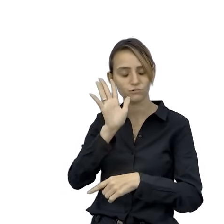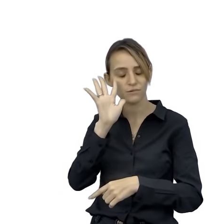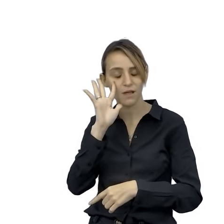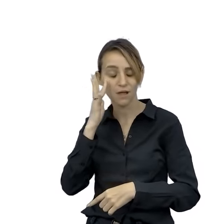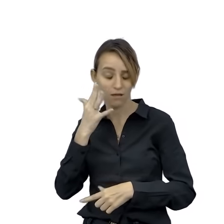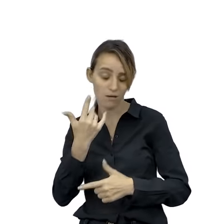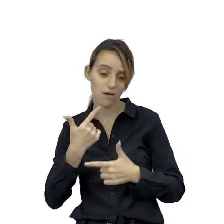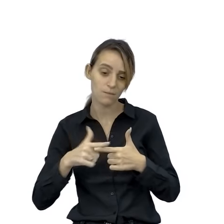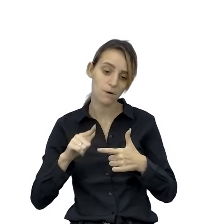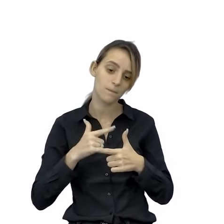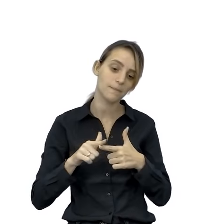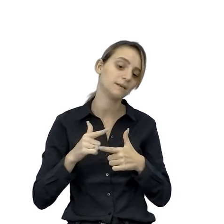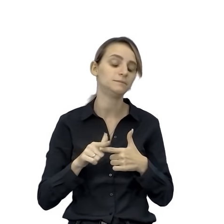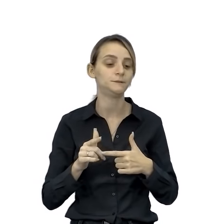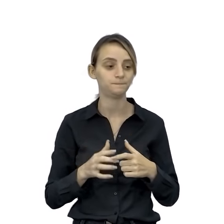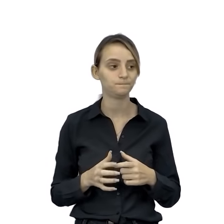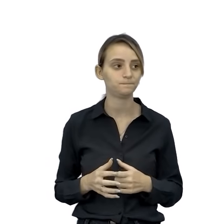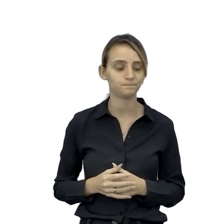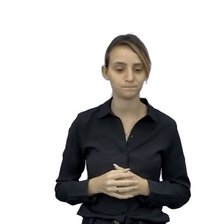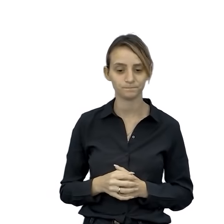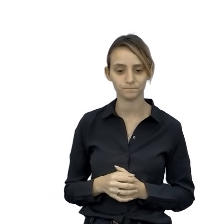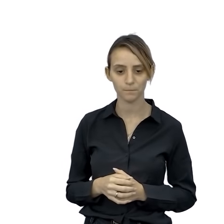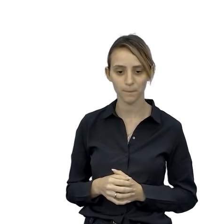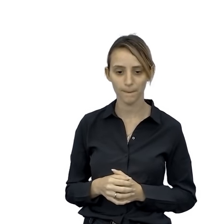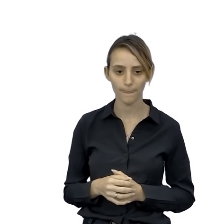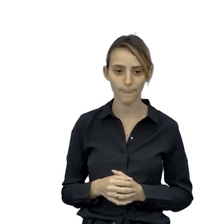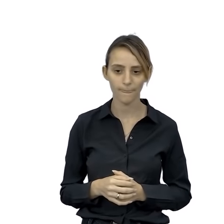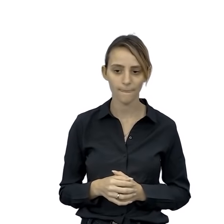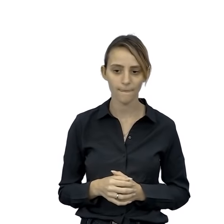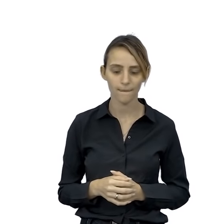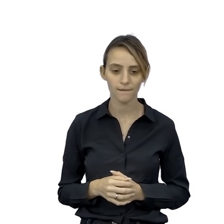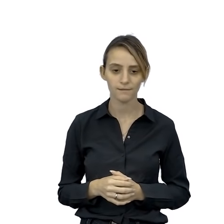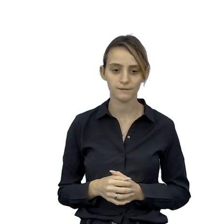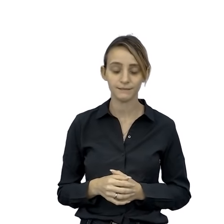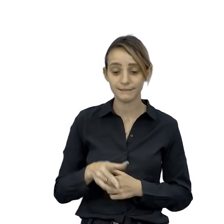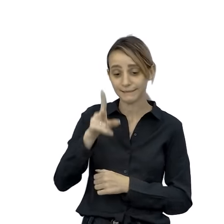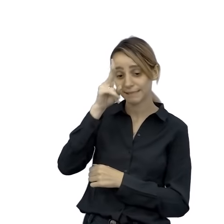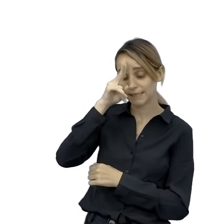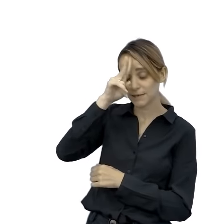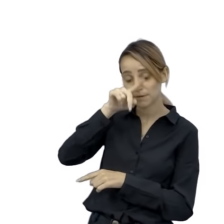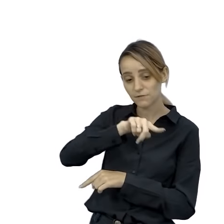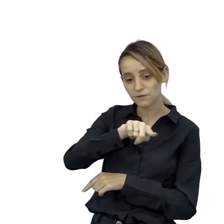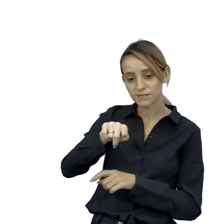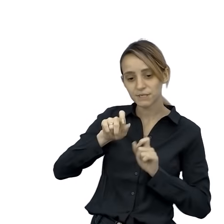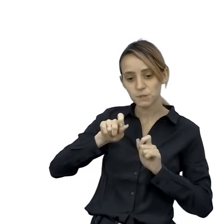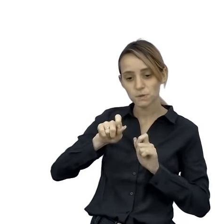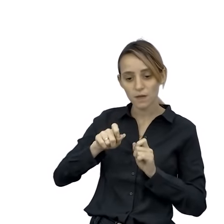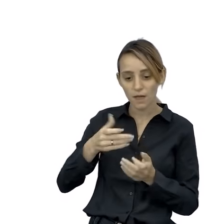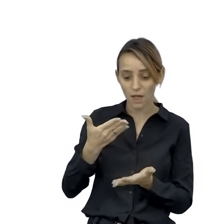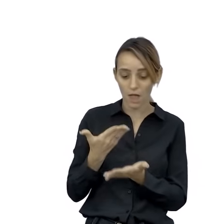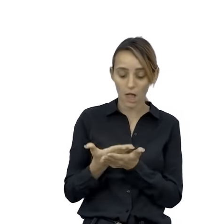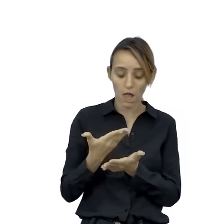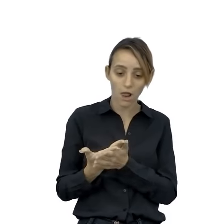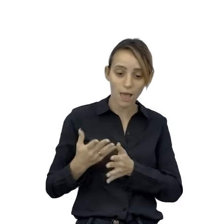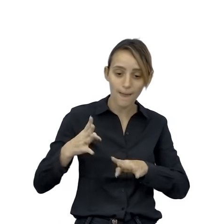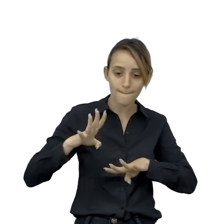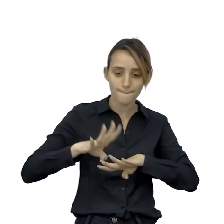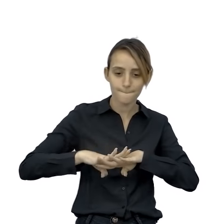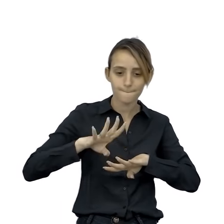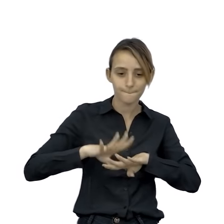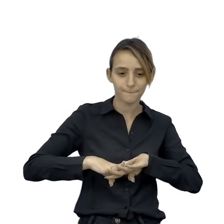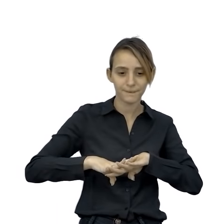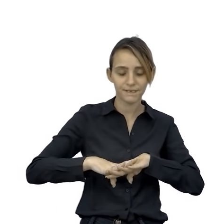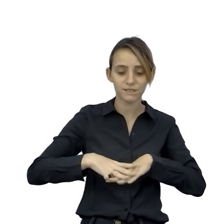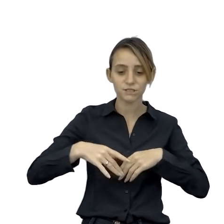os caminhos aí para a resolução do problema, né? Lembrando sempre, gente, que as nossas aulas de matemáticas, ela deve